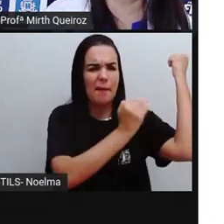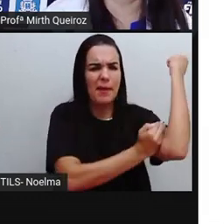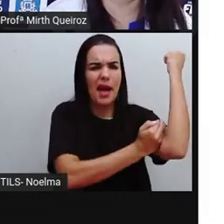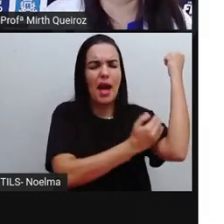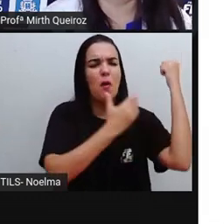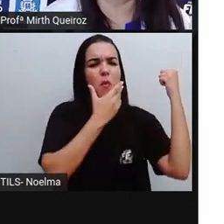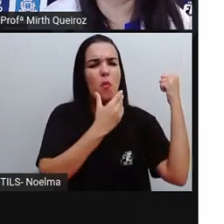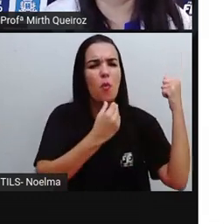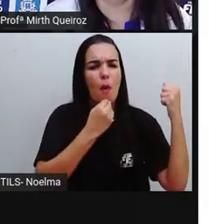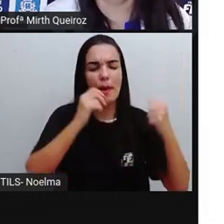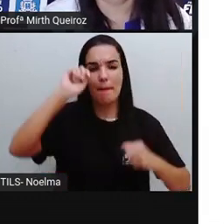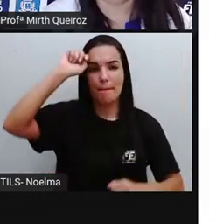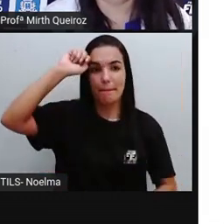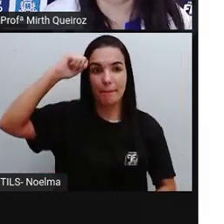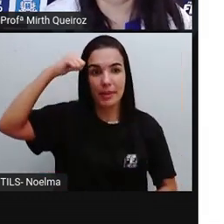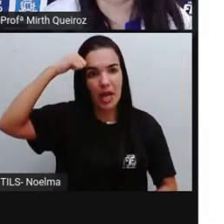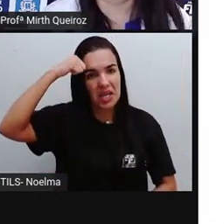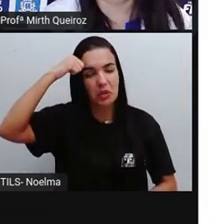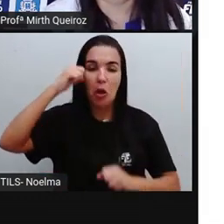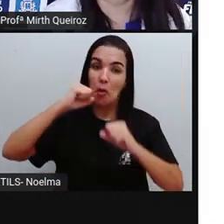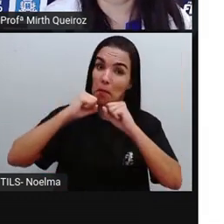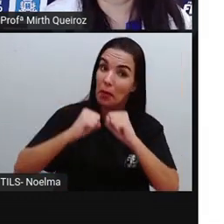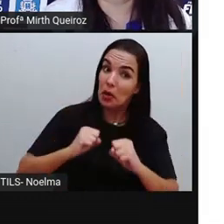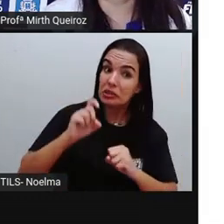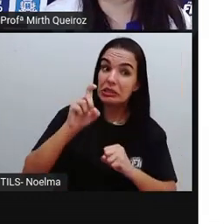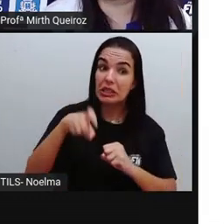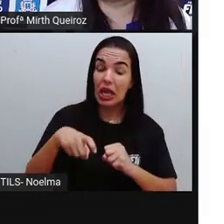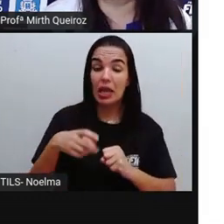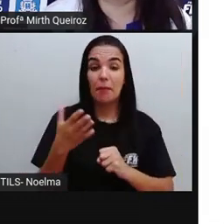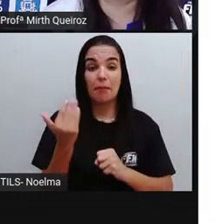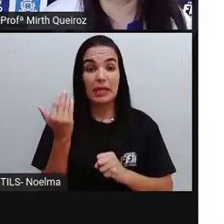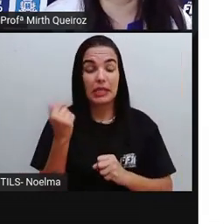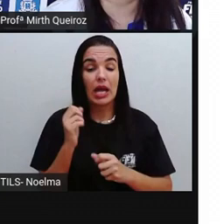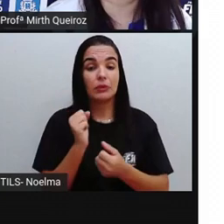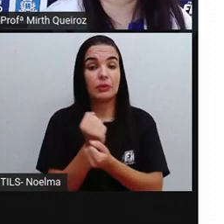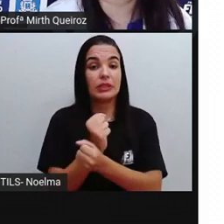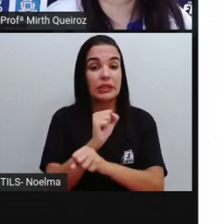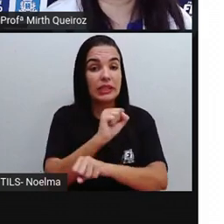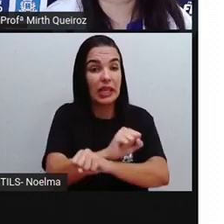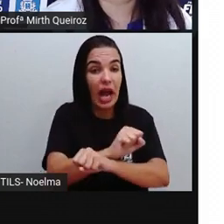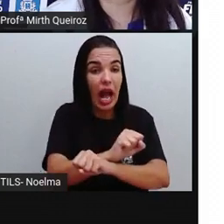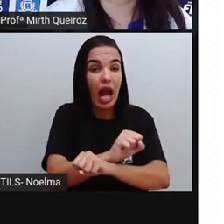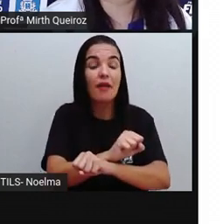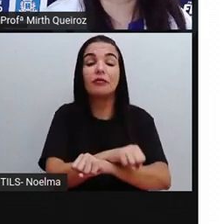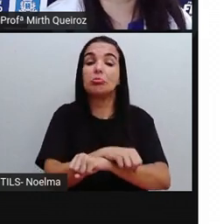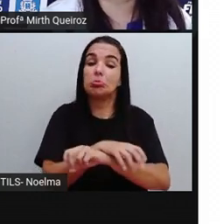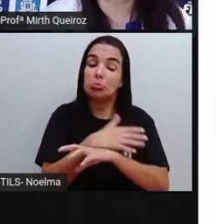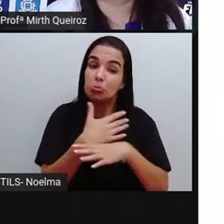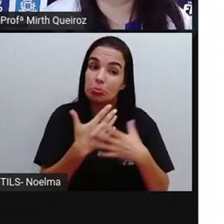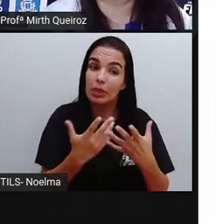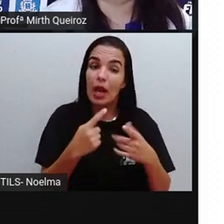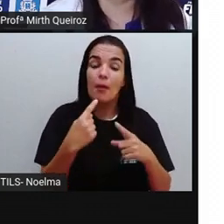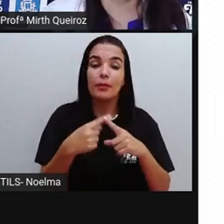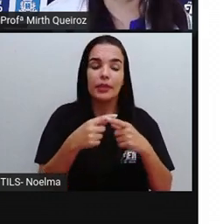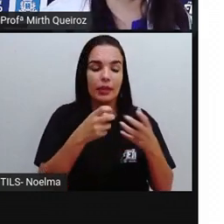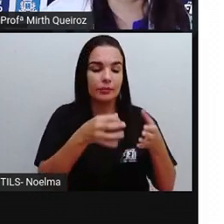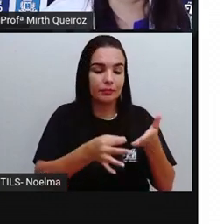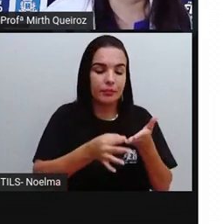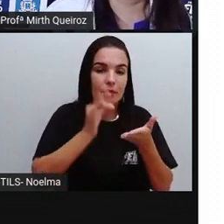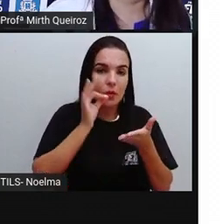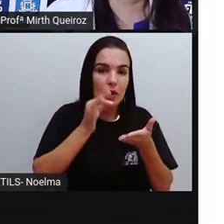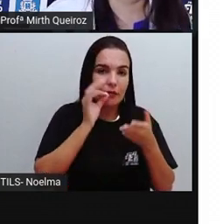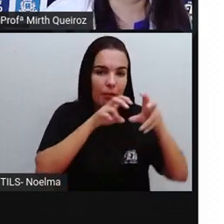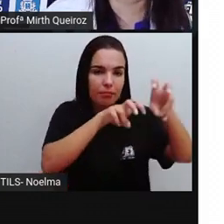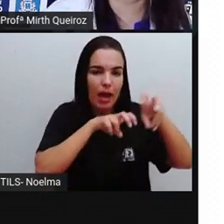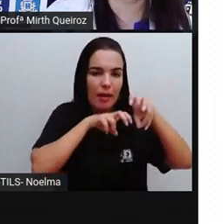negro, provavelmente ele era escravo, né? Ele estava aí na cultura do café.